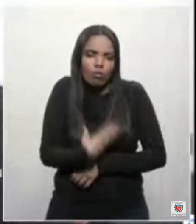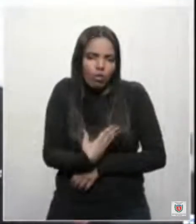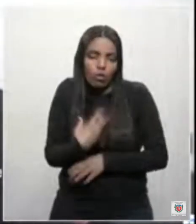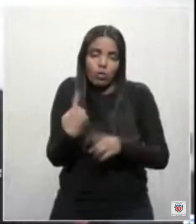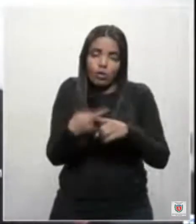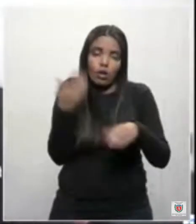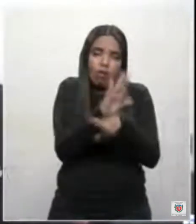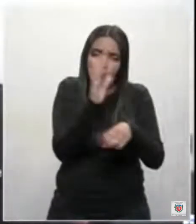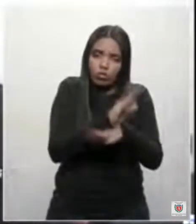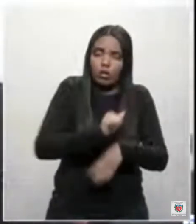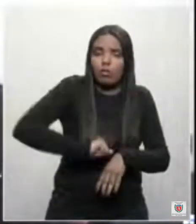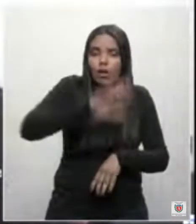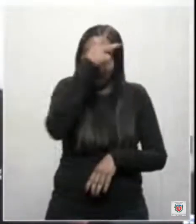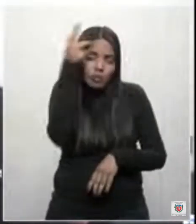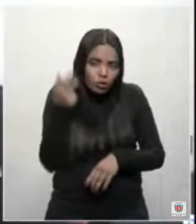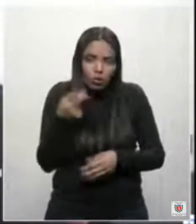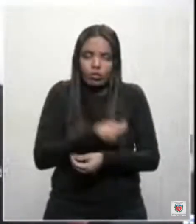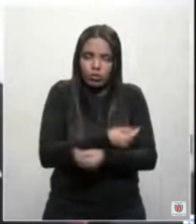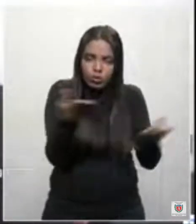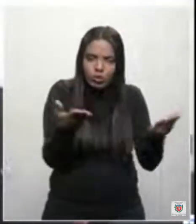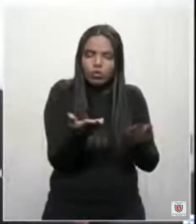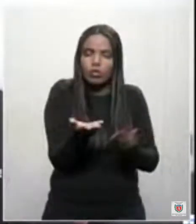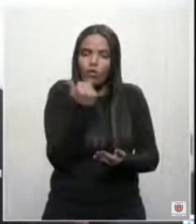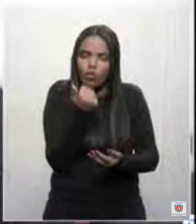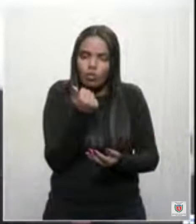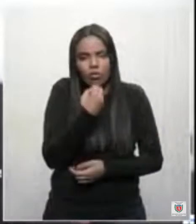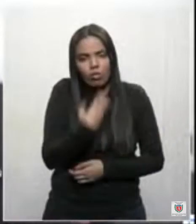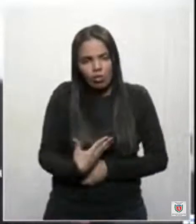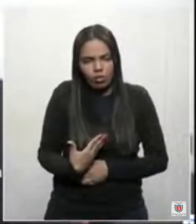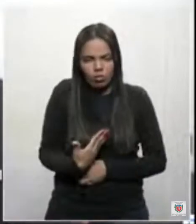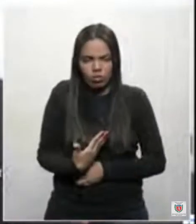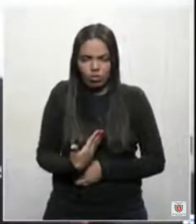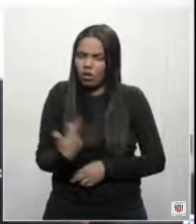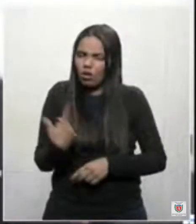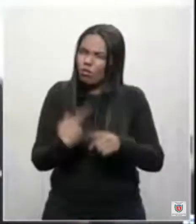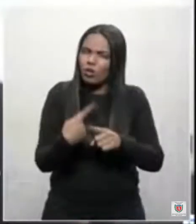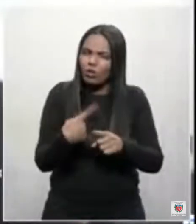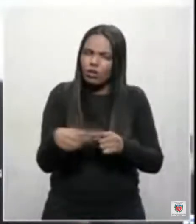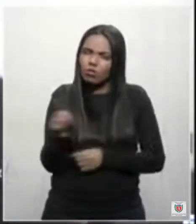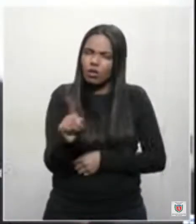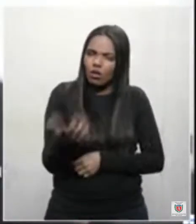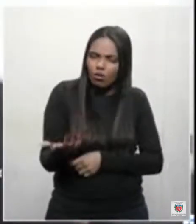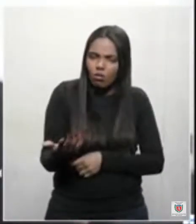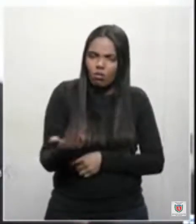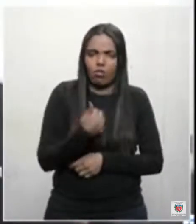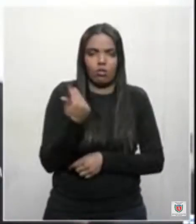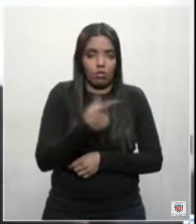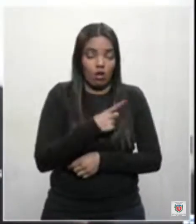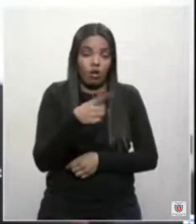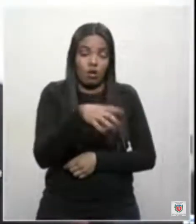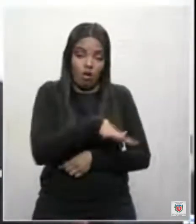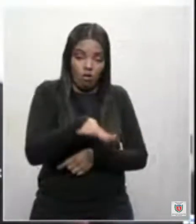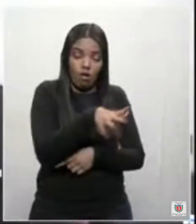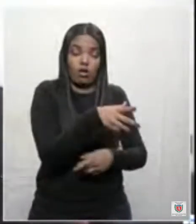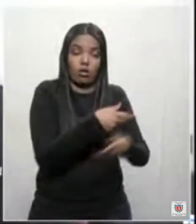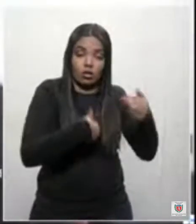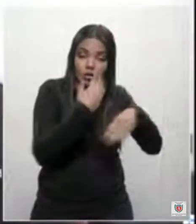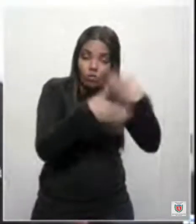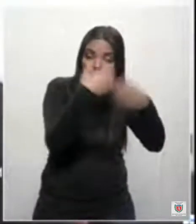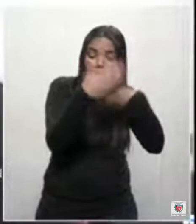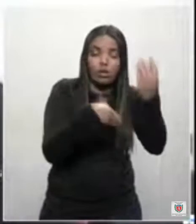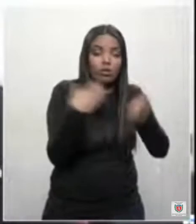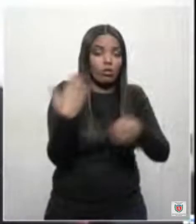pessoas atingidas na distribuição do Comida Boa? Por que não isso para a agência de desenvolvimento, de fomento,